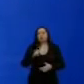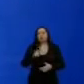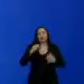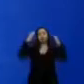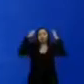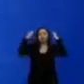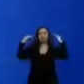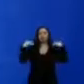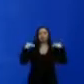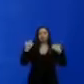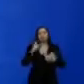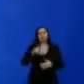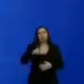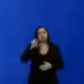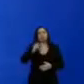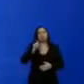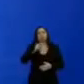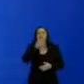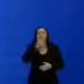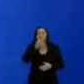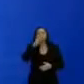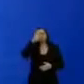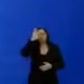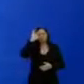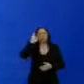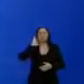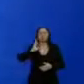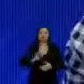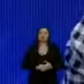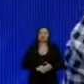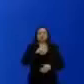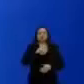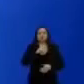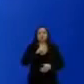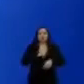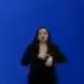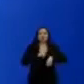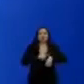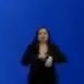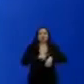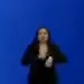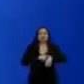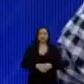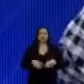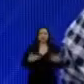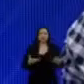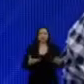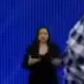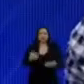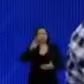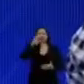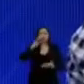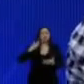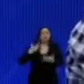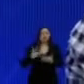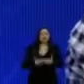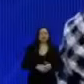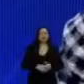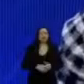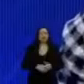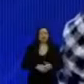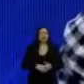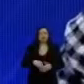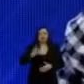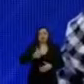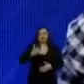Antônia cariongo do pessoal E se ela escolhe quem para comentar a candidata pode os candidatos minuto passou a resposta eu acredito que